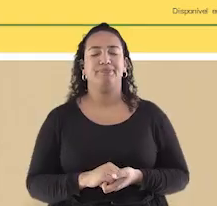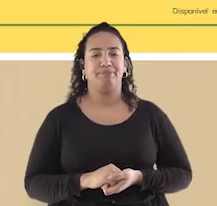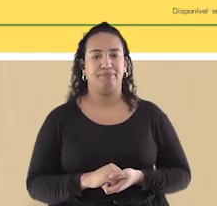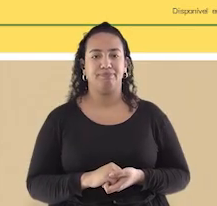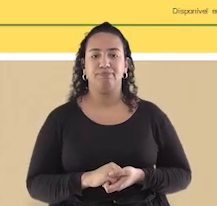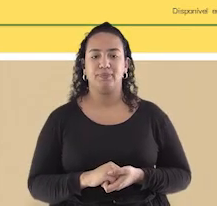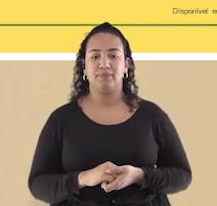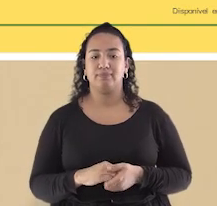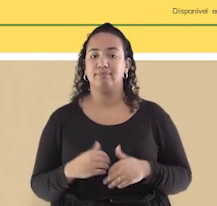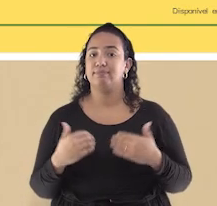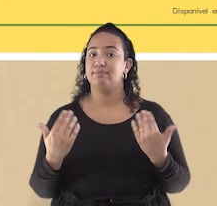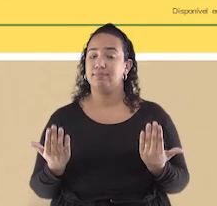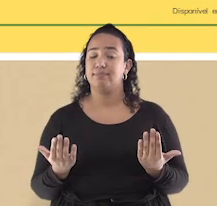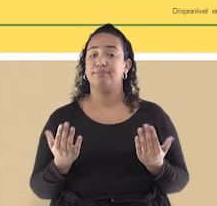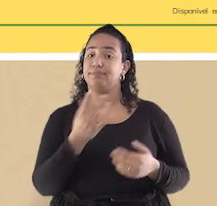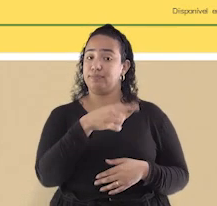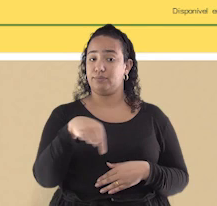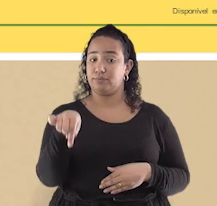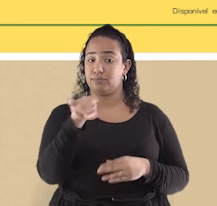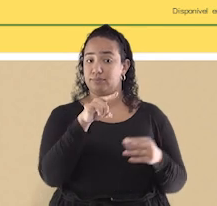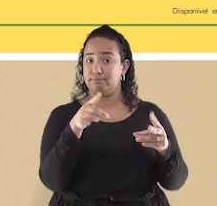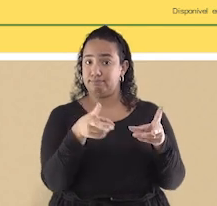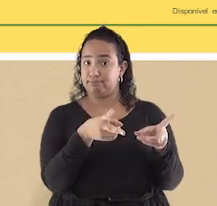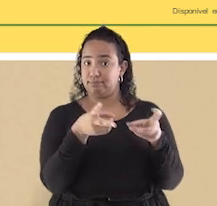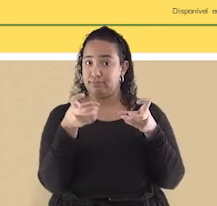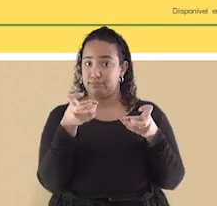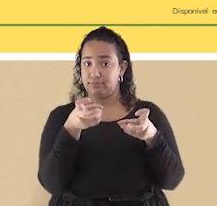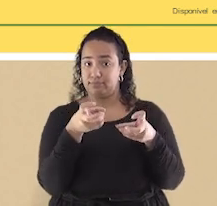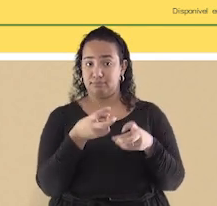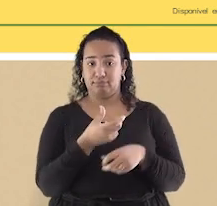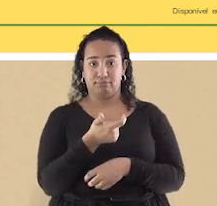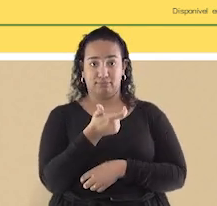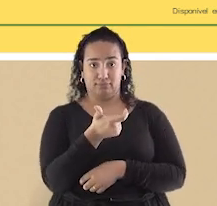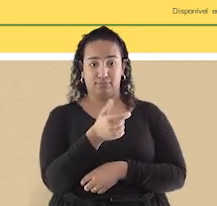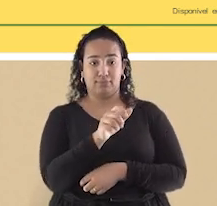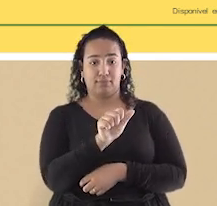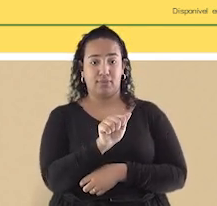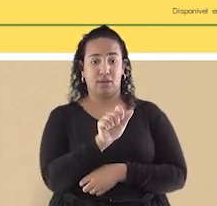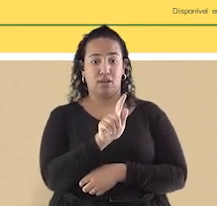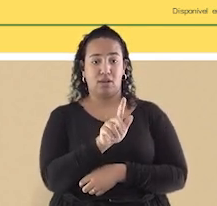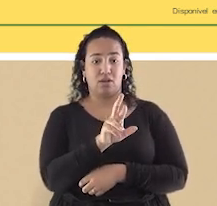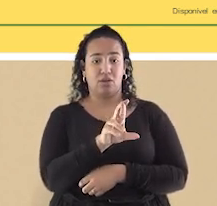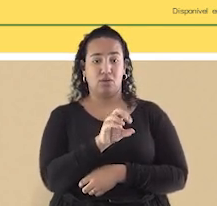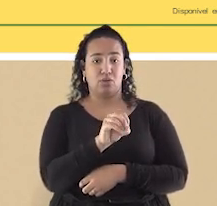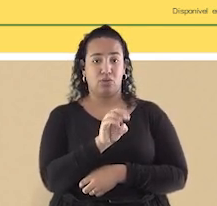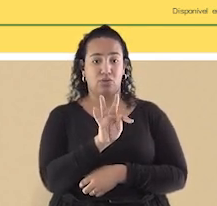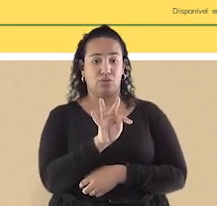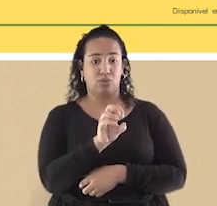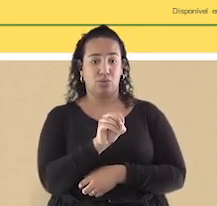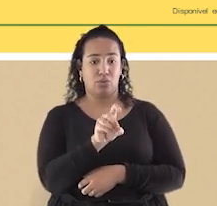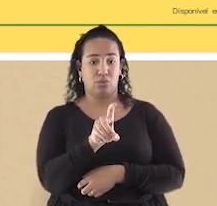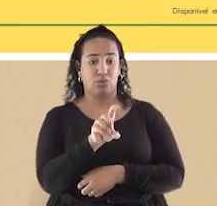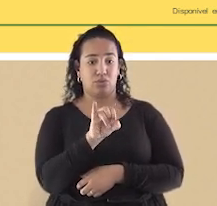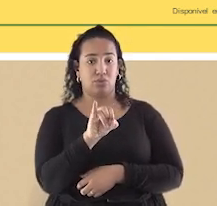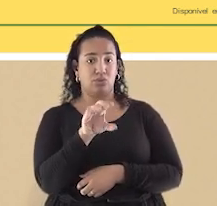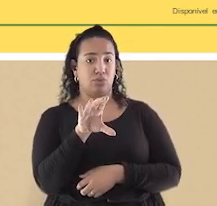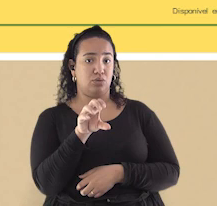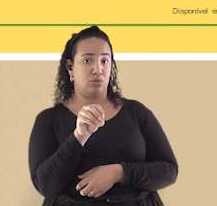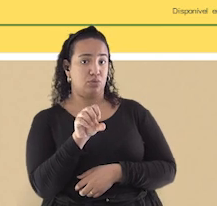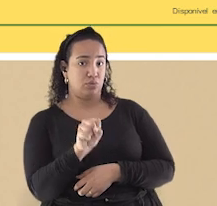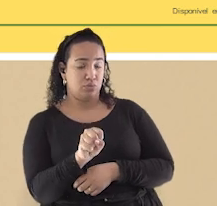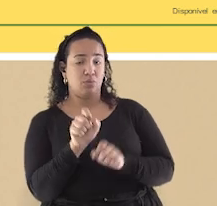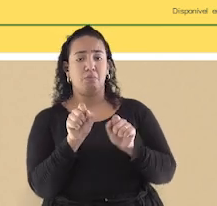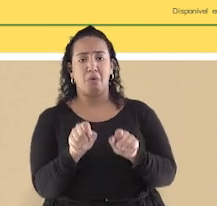plantação. Mas como podemos perceber pelo nome agrotóxicos, esses produtos podem ser